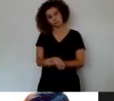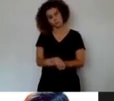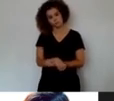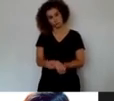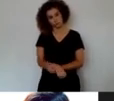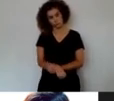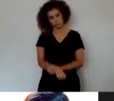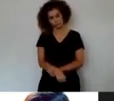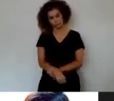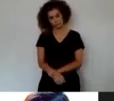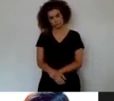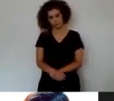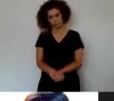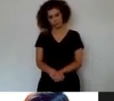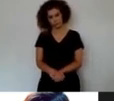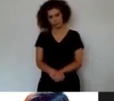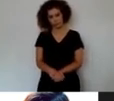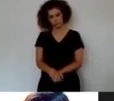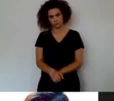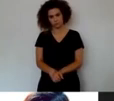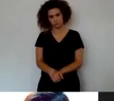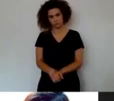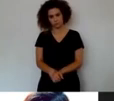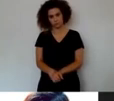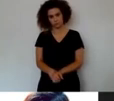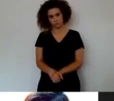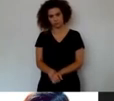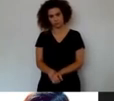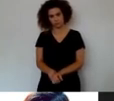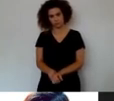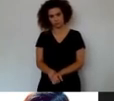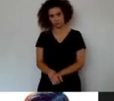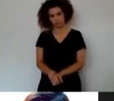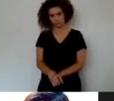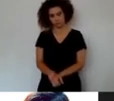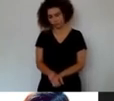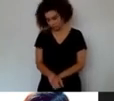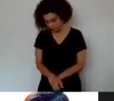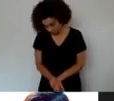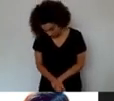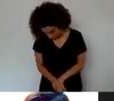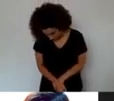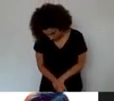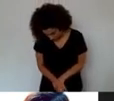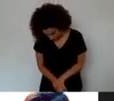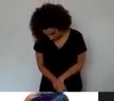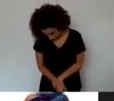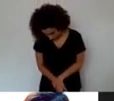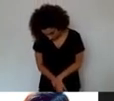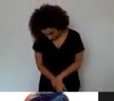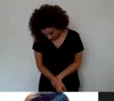trás disso? Qual é o nome que vai falar dentro disso, né? Não é simplesmente, não sei, veio do nada